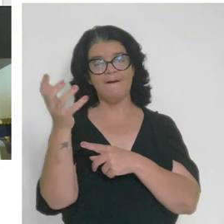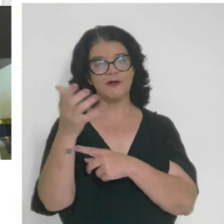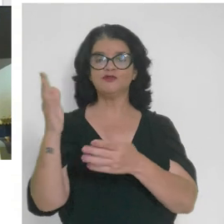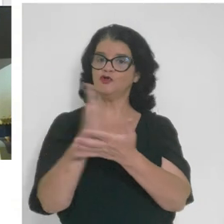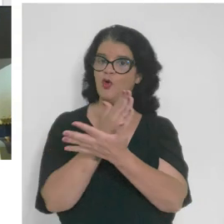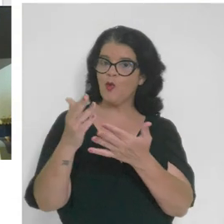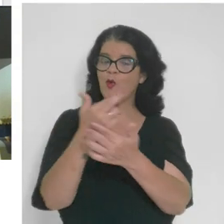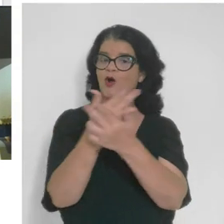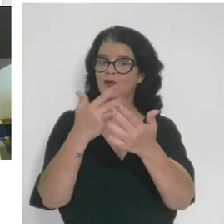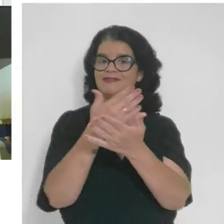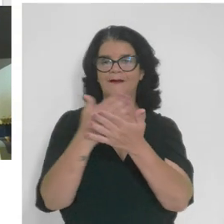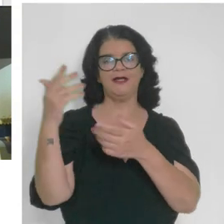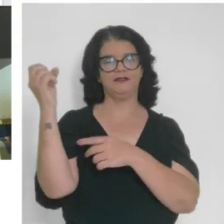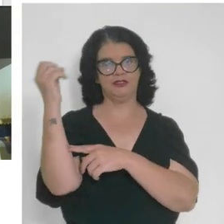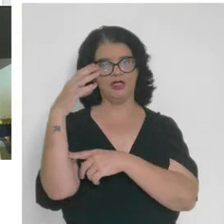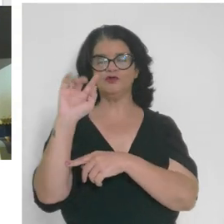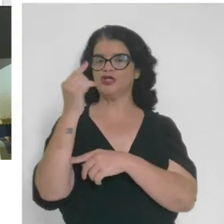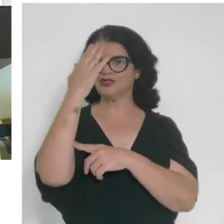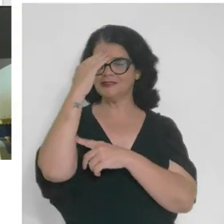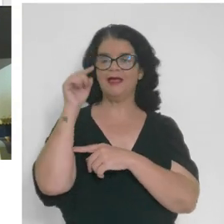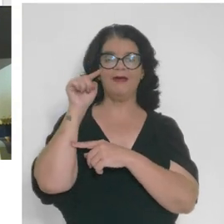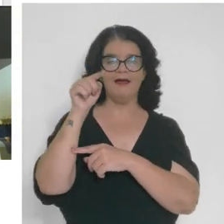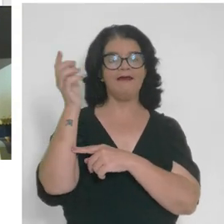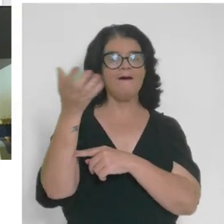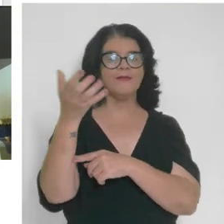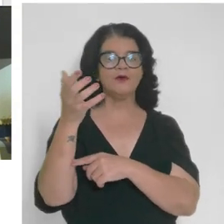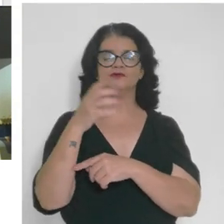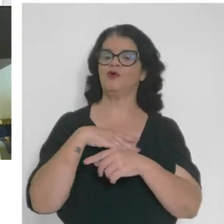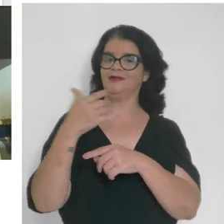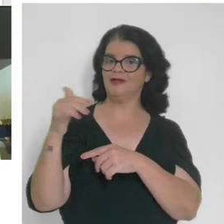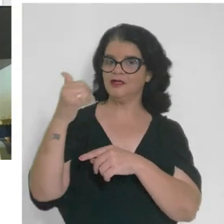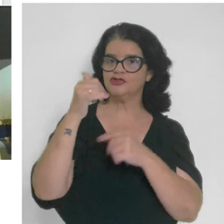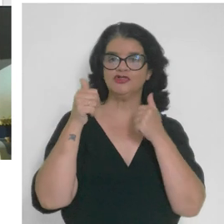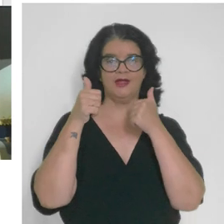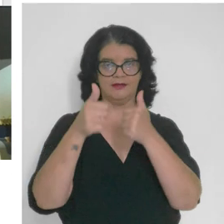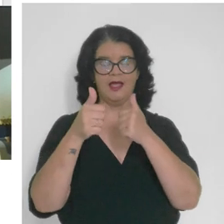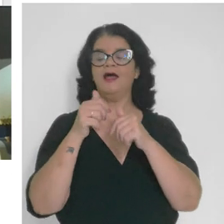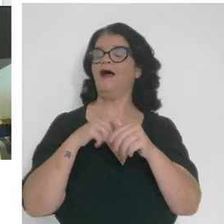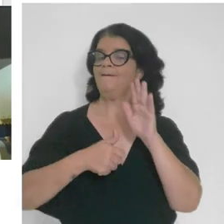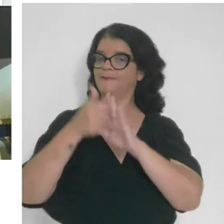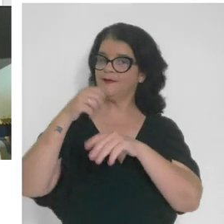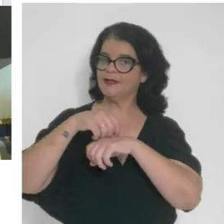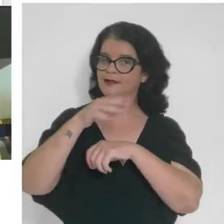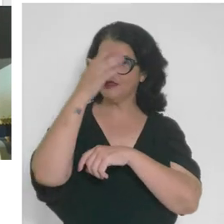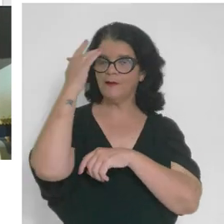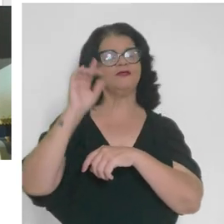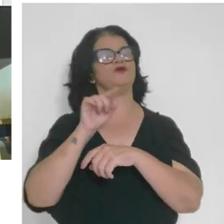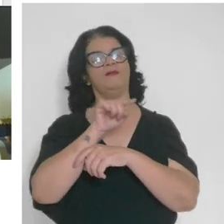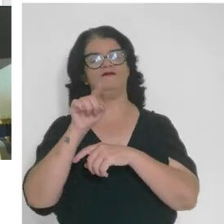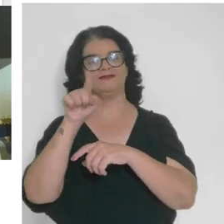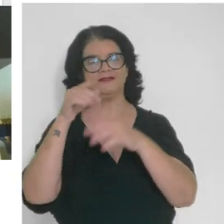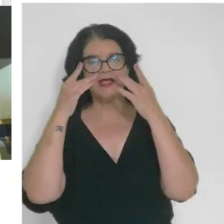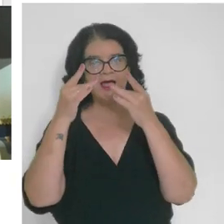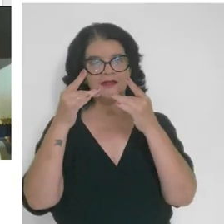alguma coisa a partir da luz, né? Que a gente sabe que, nesse caso, é a produção de energia, tá? Então, a primeira dica, pessoal, que eu dou a vocês é